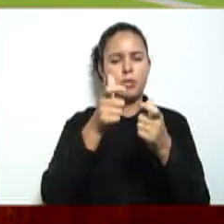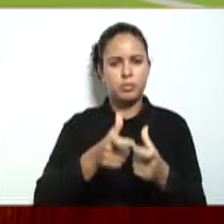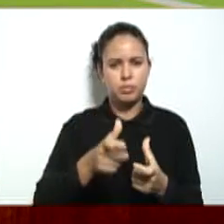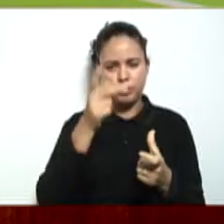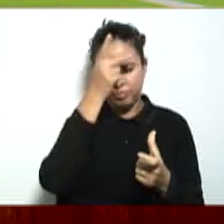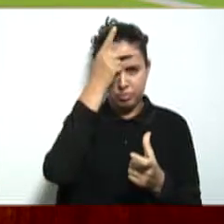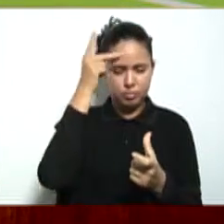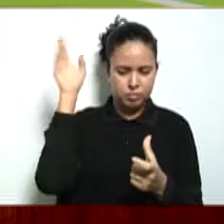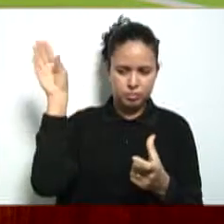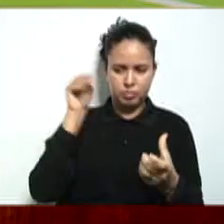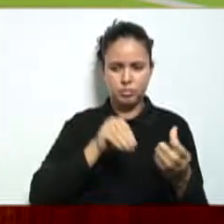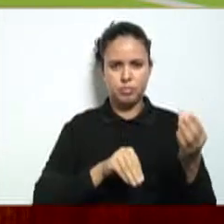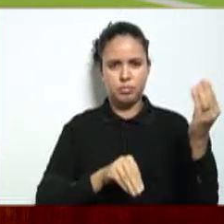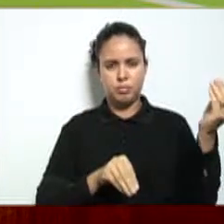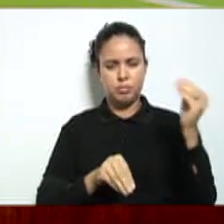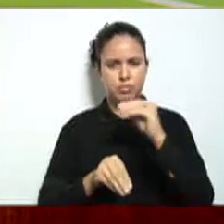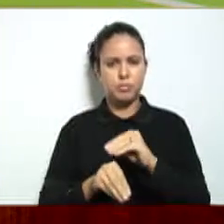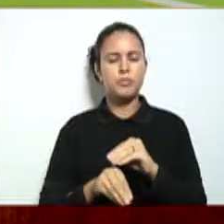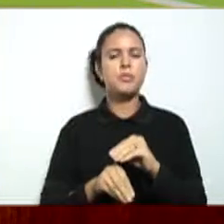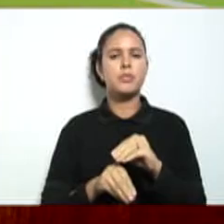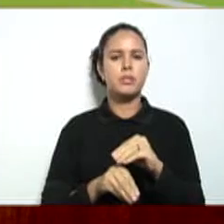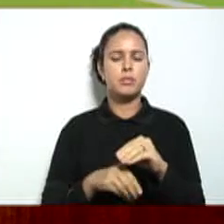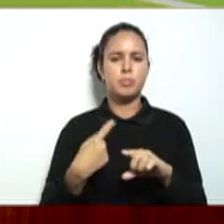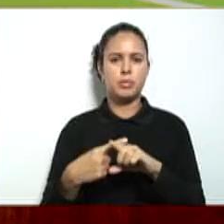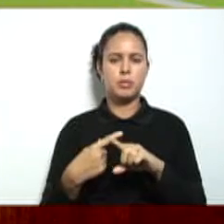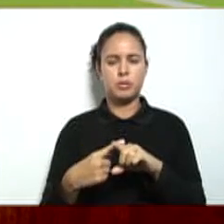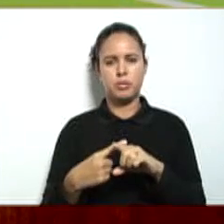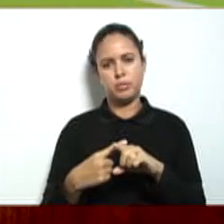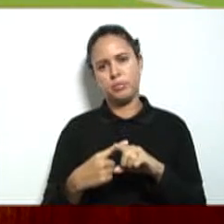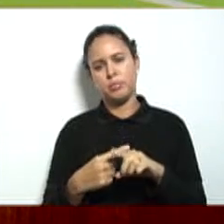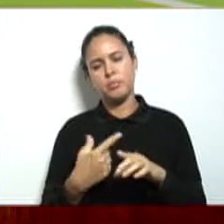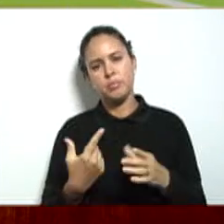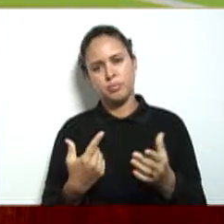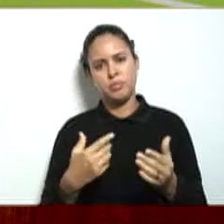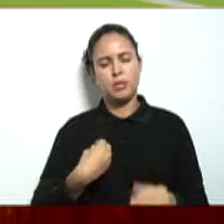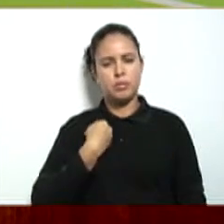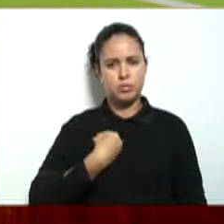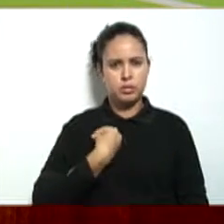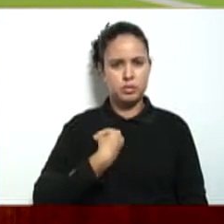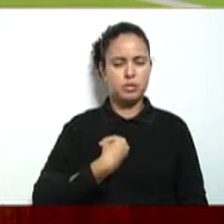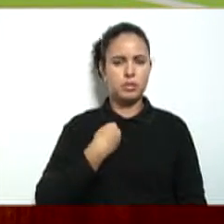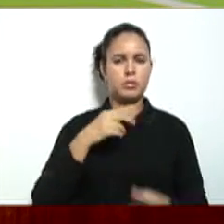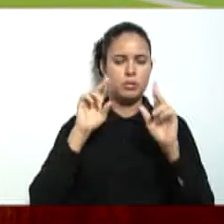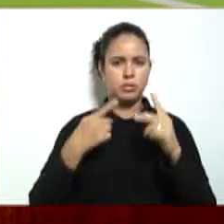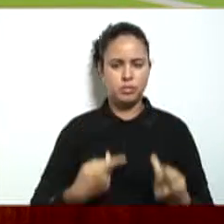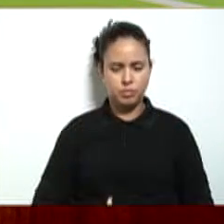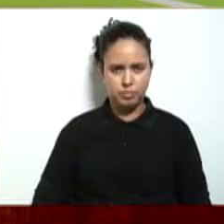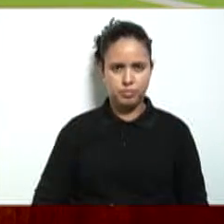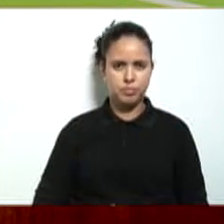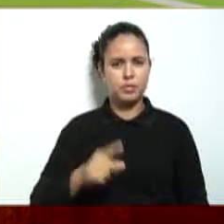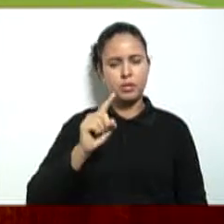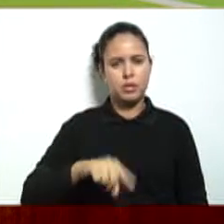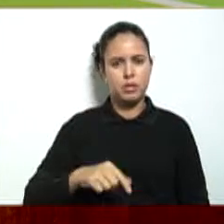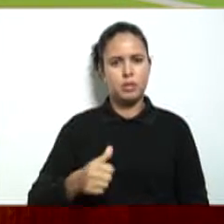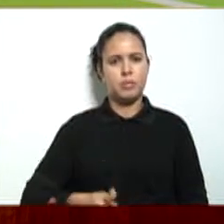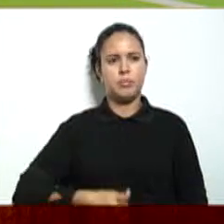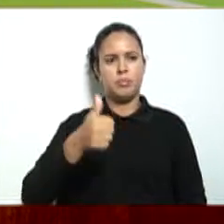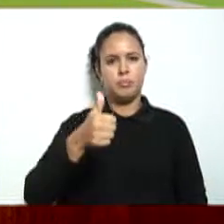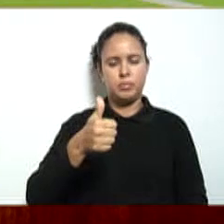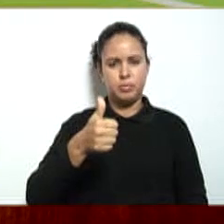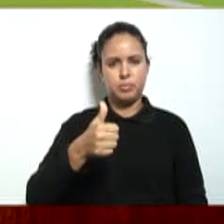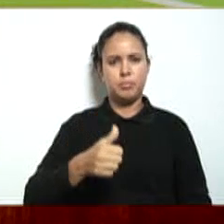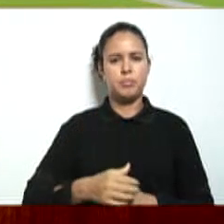chegam, e é notório porque até o índice de desenvolvimento humano é melhor nessas regiões onde você tem uma quantidade maior de